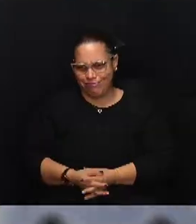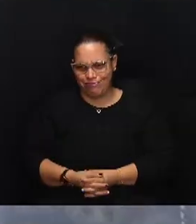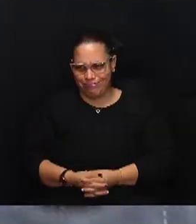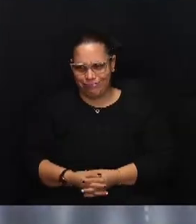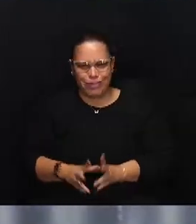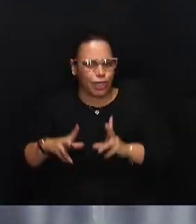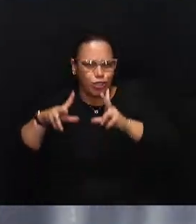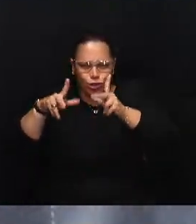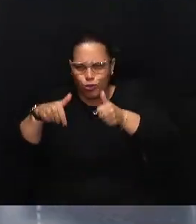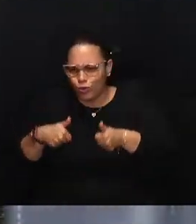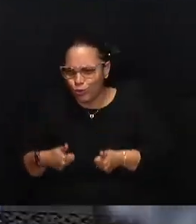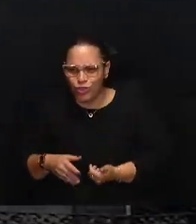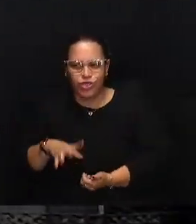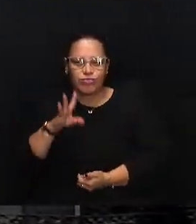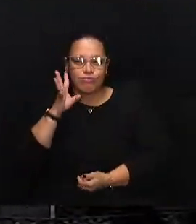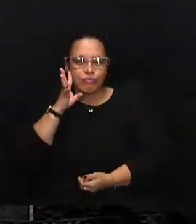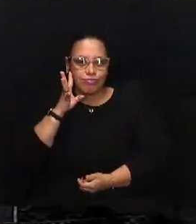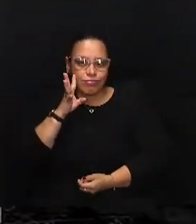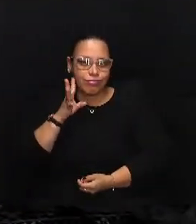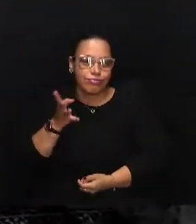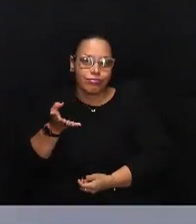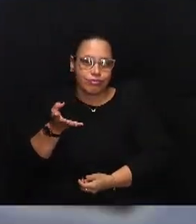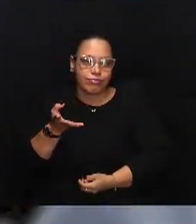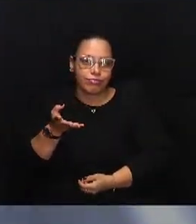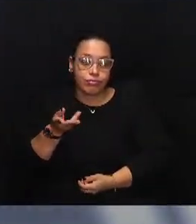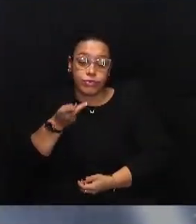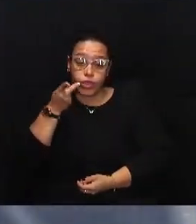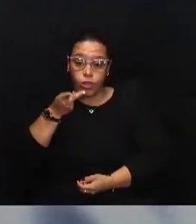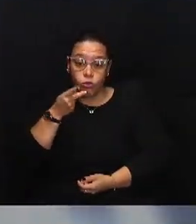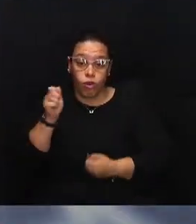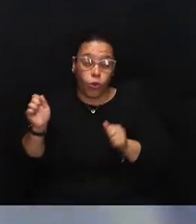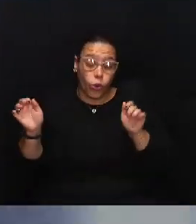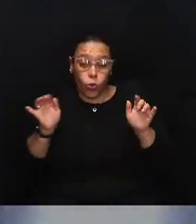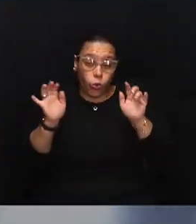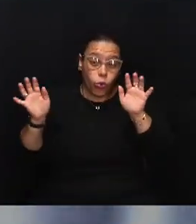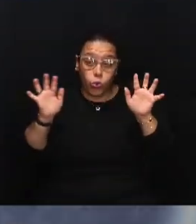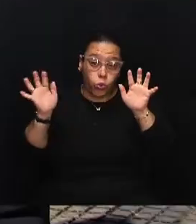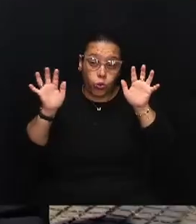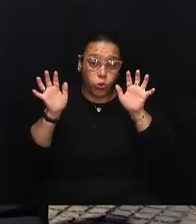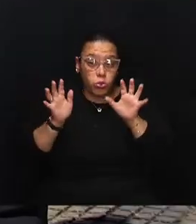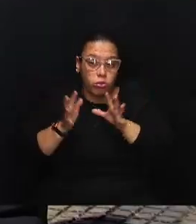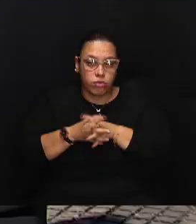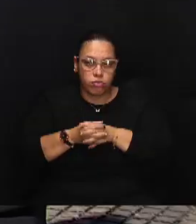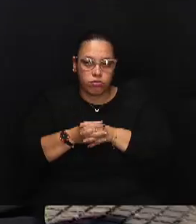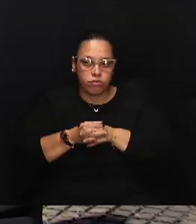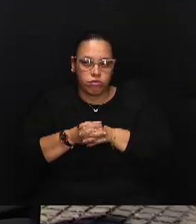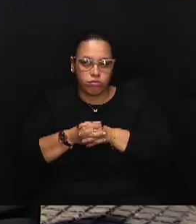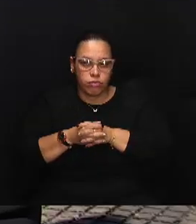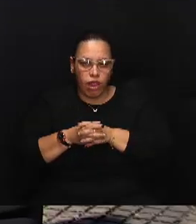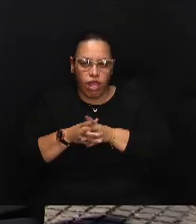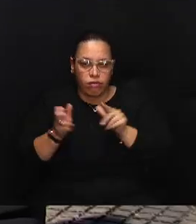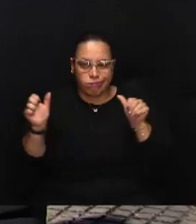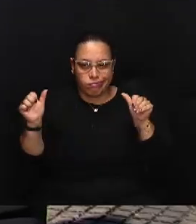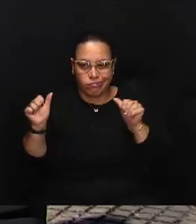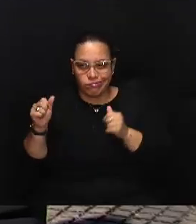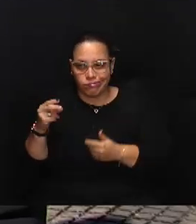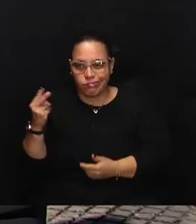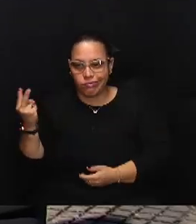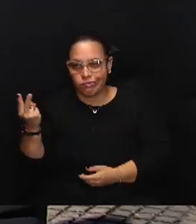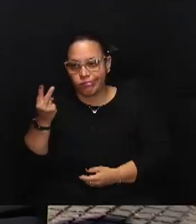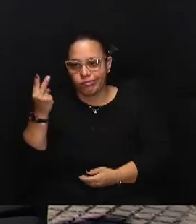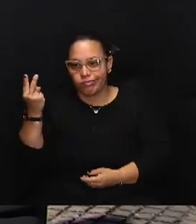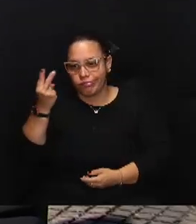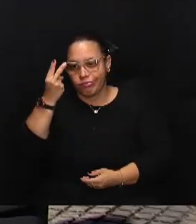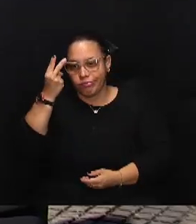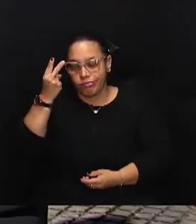tem de tudo, é isso que é legal. Isso que é legal. Quando a gente fala de assombração, a gente desvaloriza esse